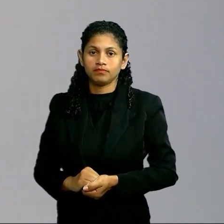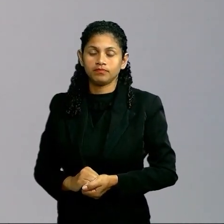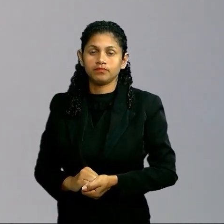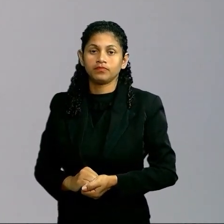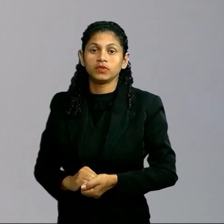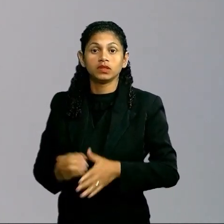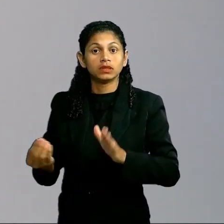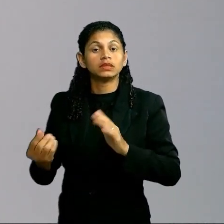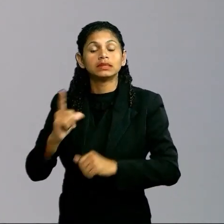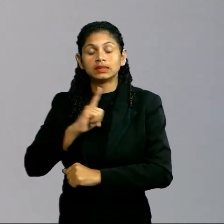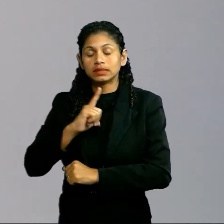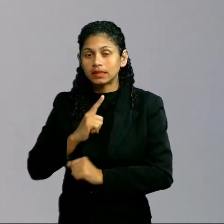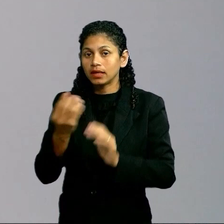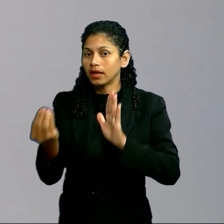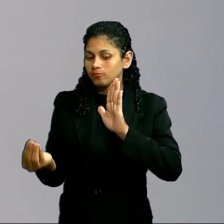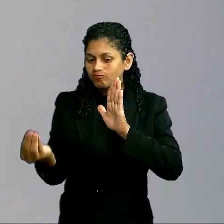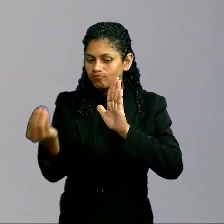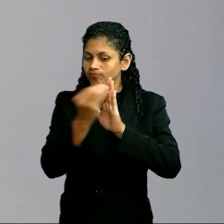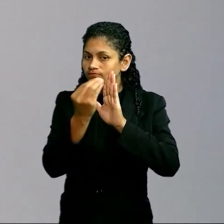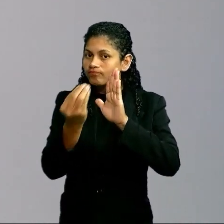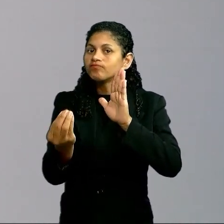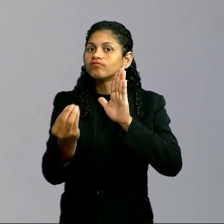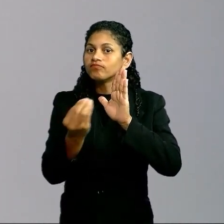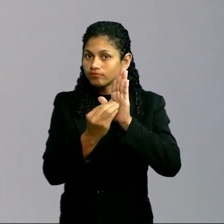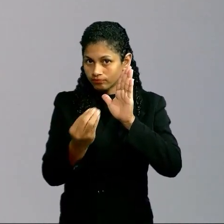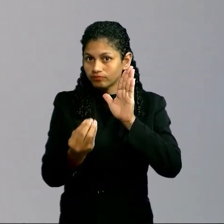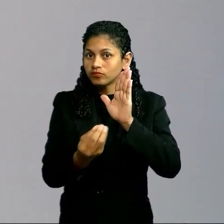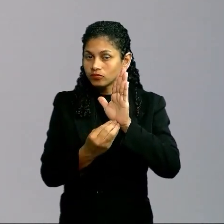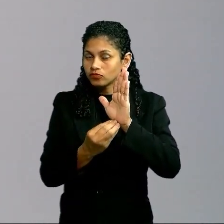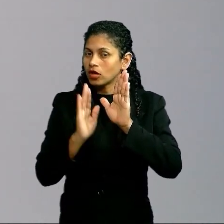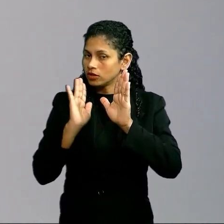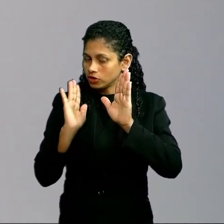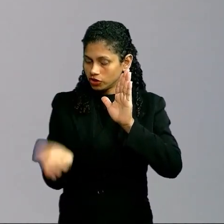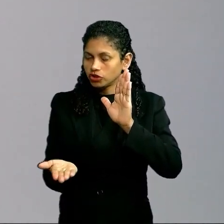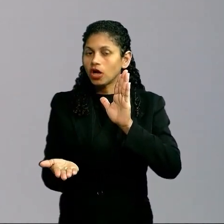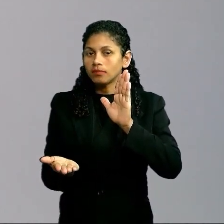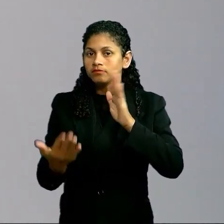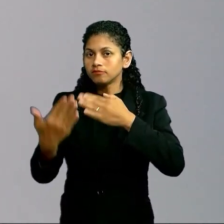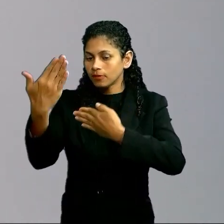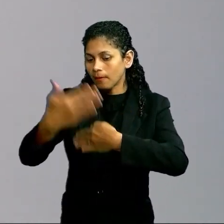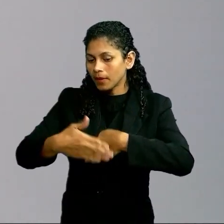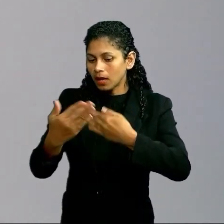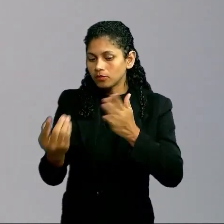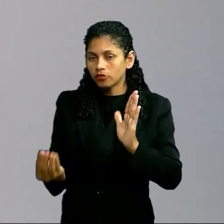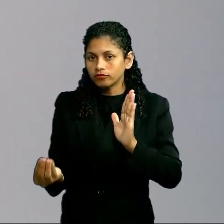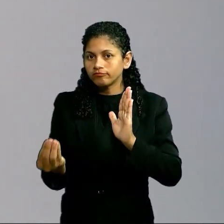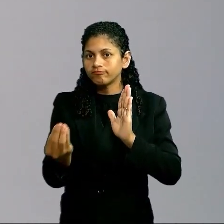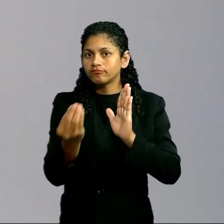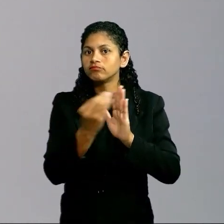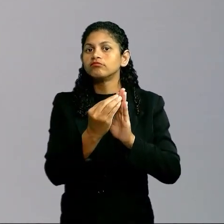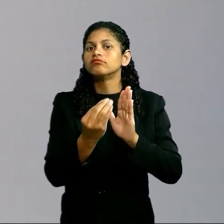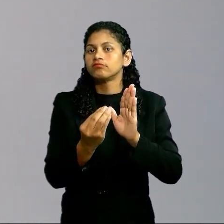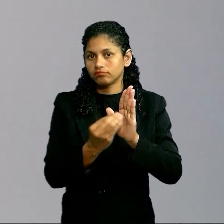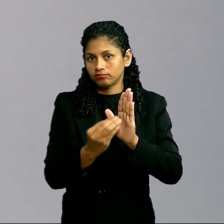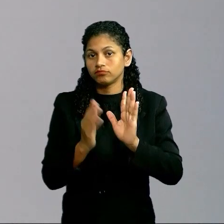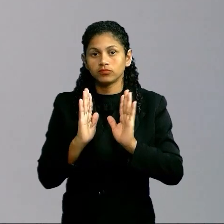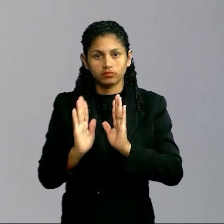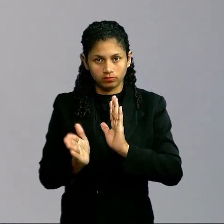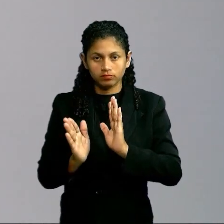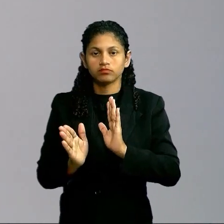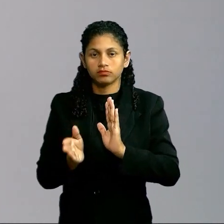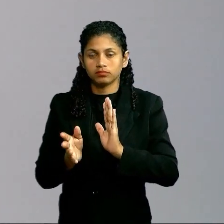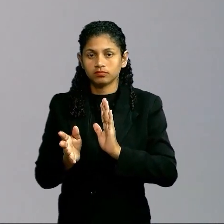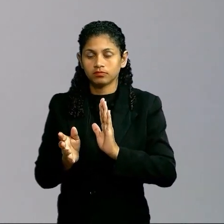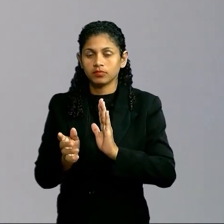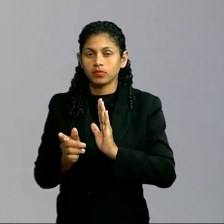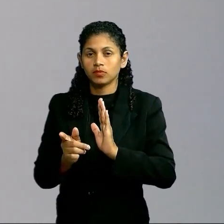é fornecido em dados da questão ou em anexo à prova com uma tabela periódica para você fazer